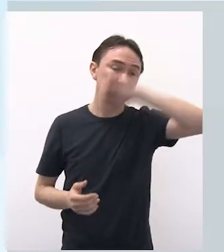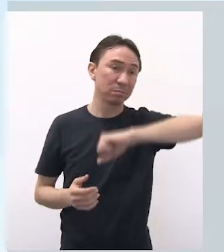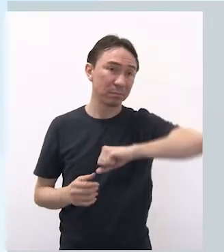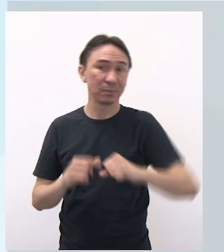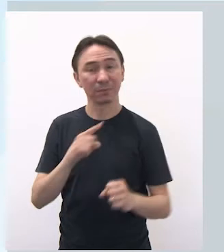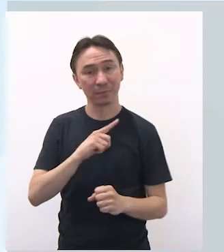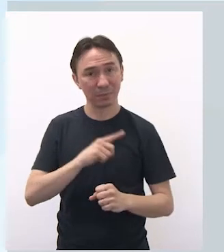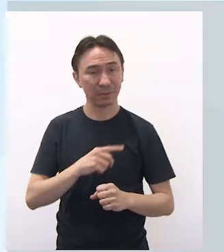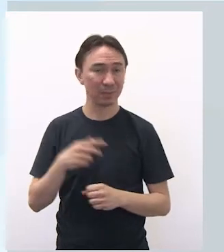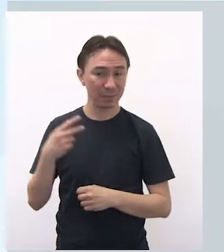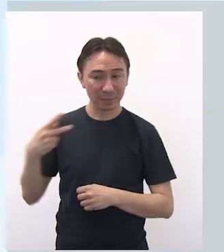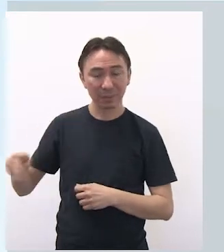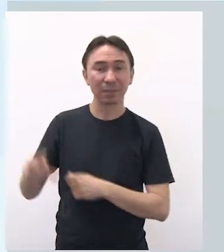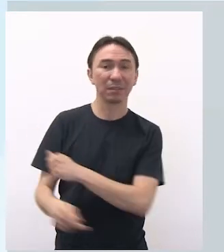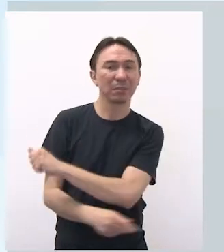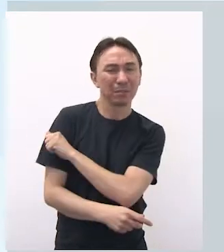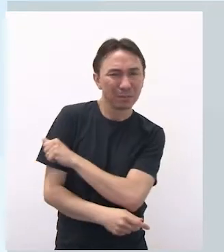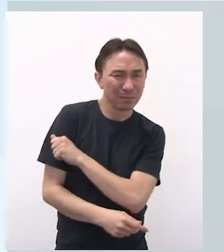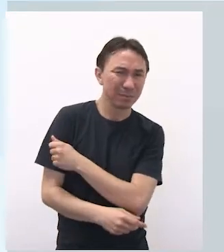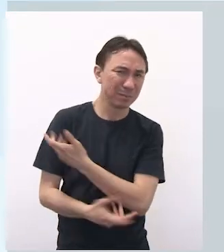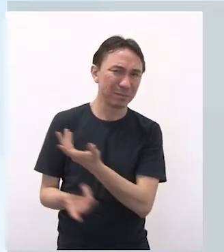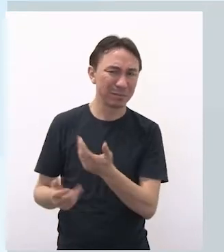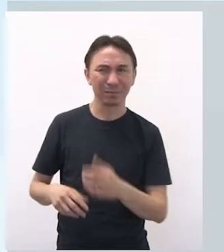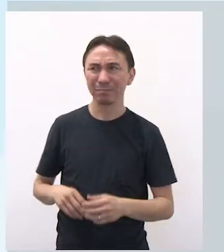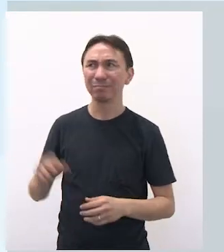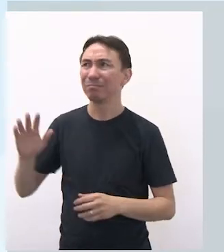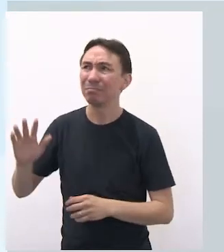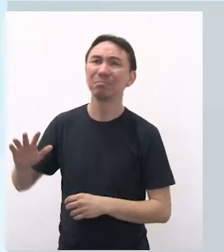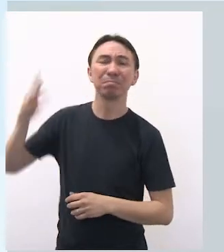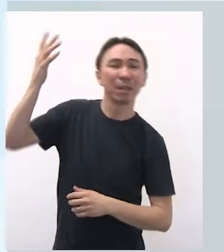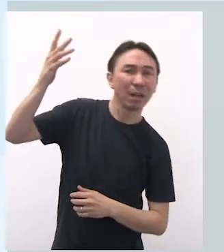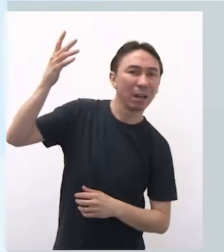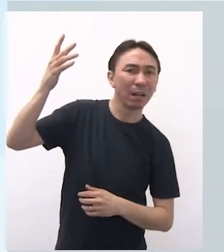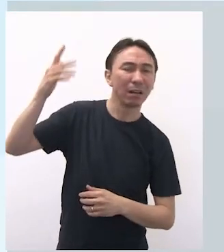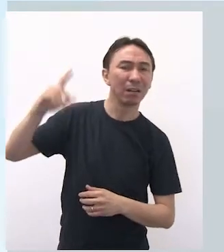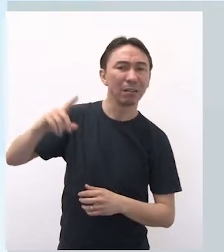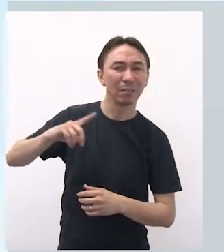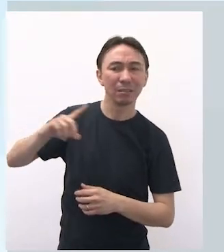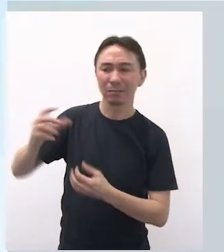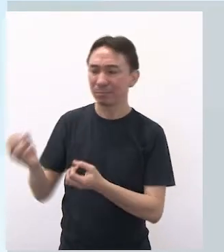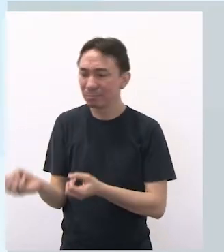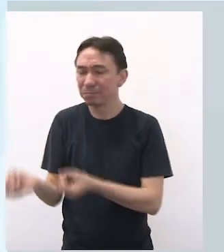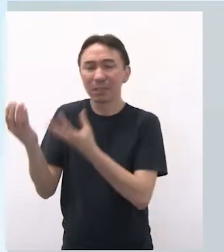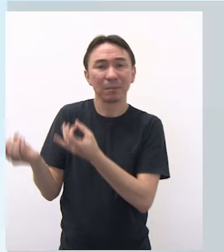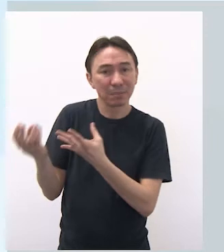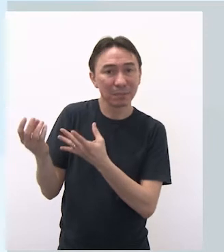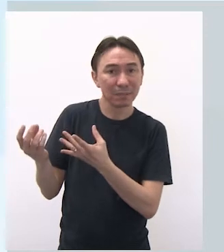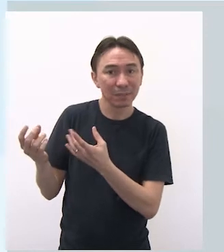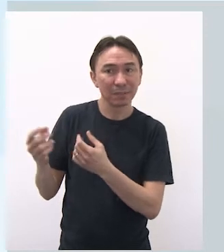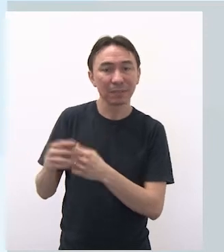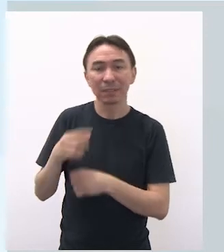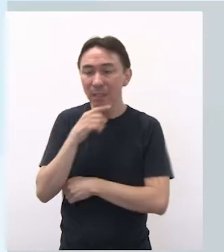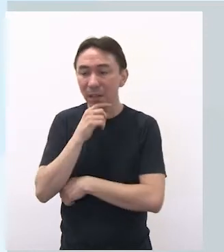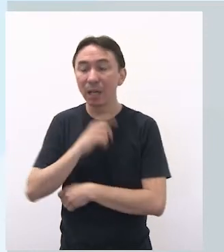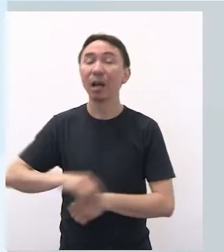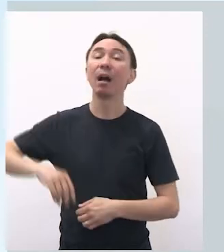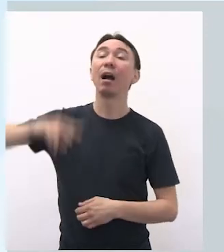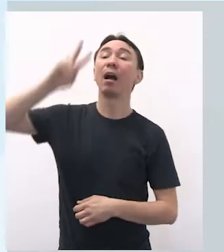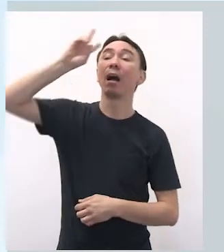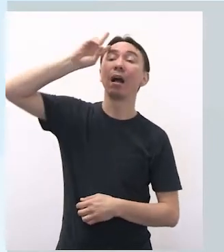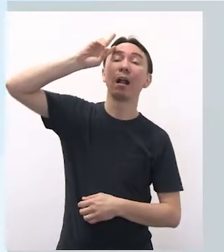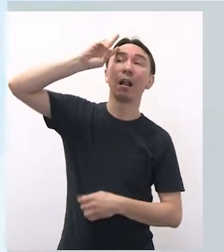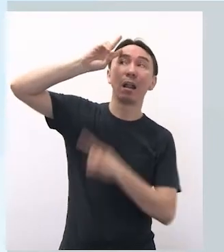meu aluno. São fatos, acontecimentos, dados, né, que vão fazer uso da